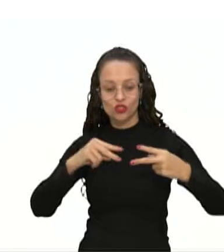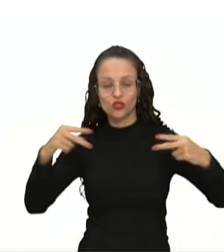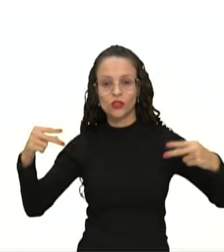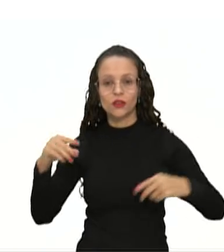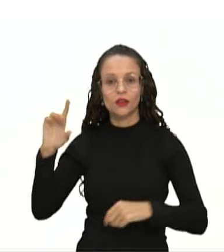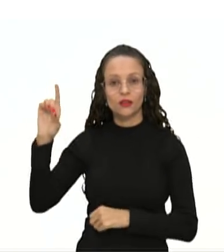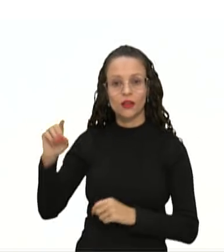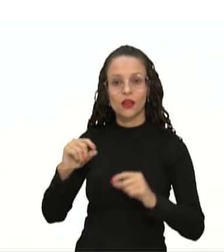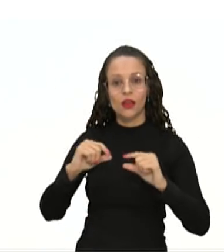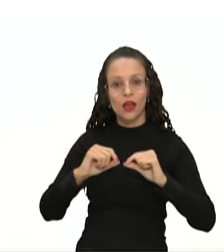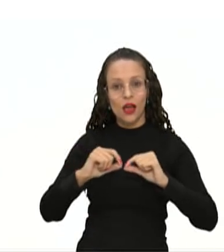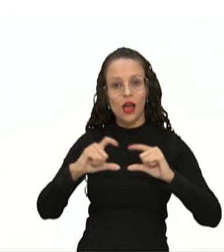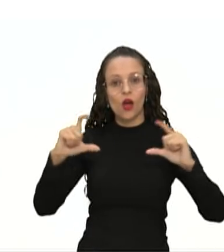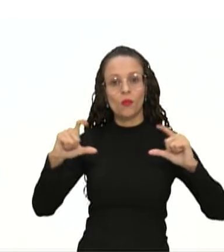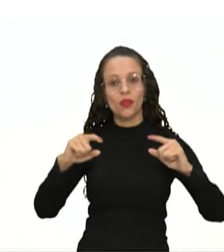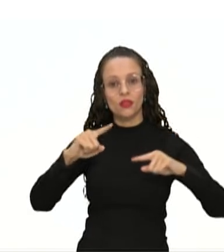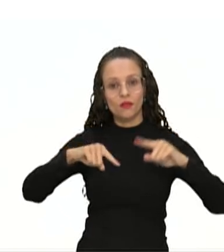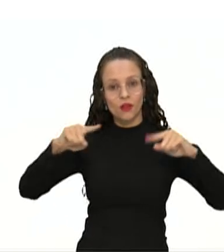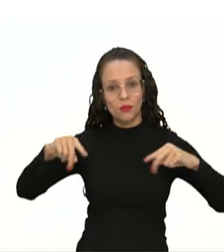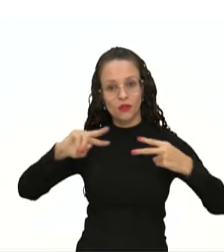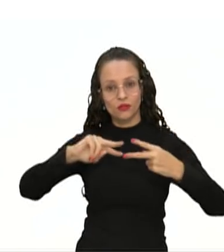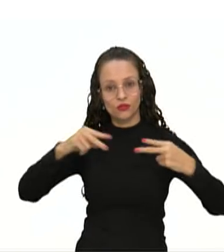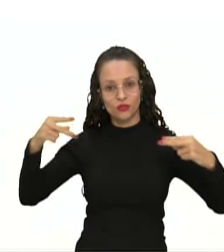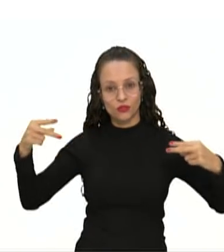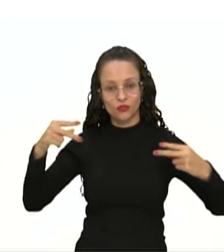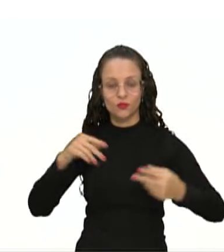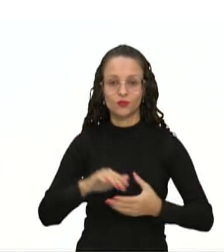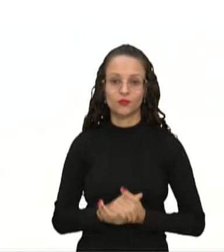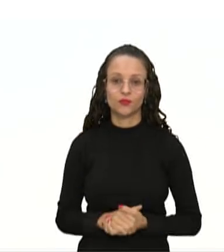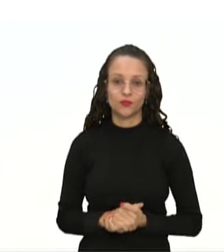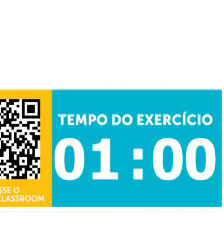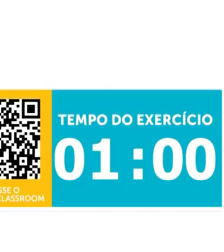D, aumenta a variabilidade genética.